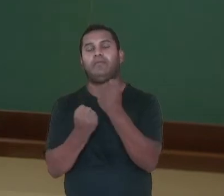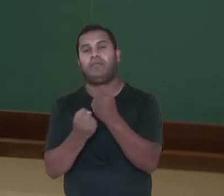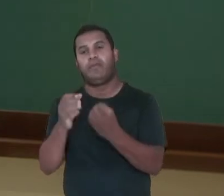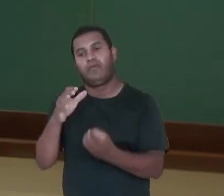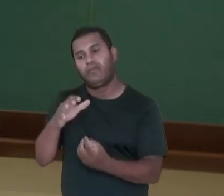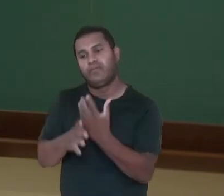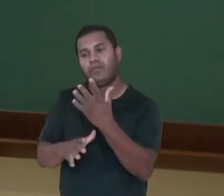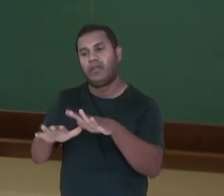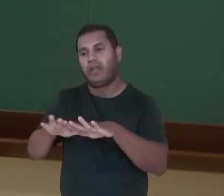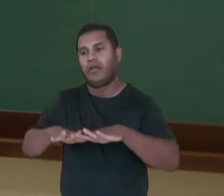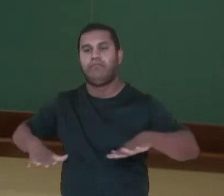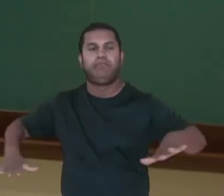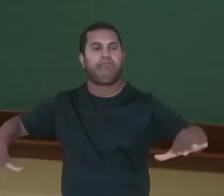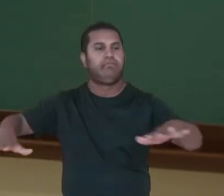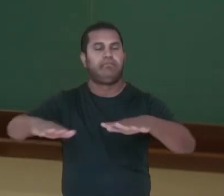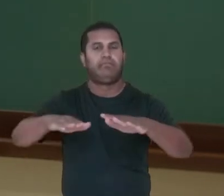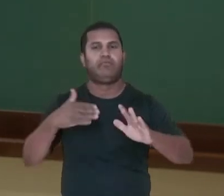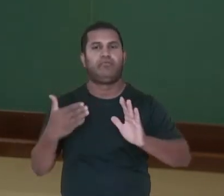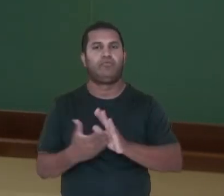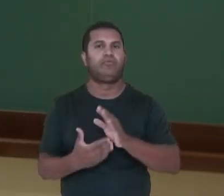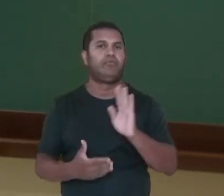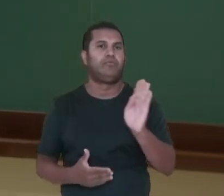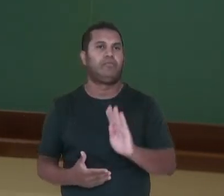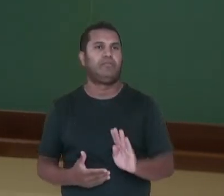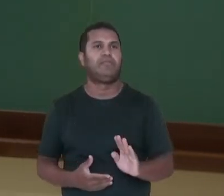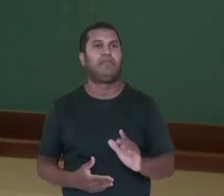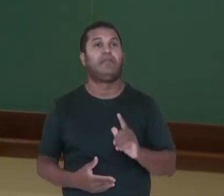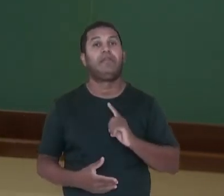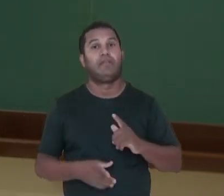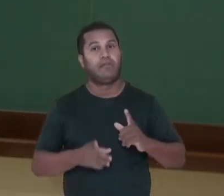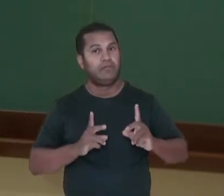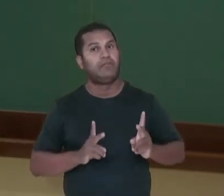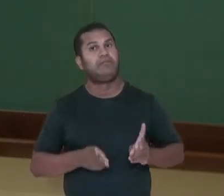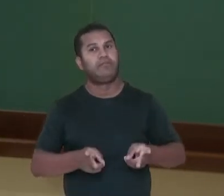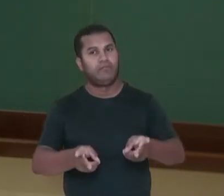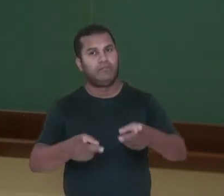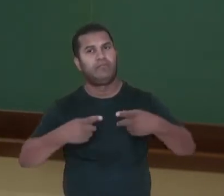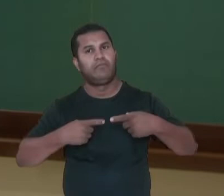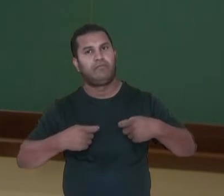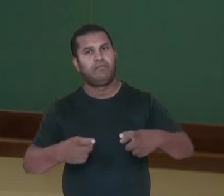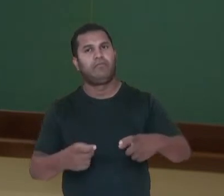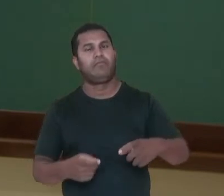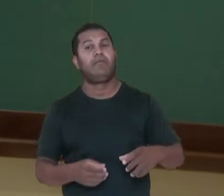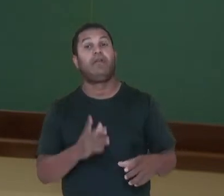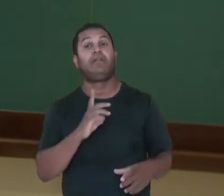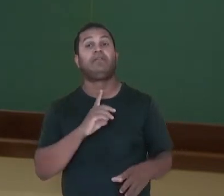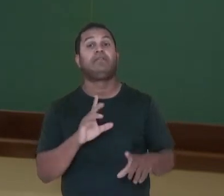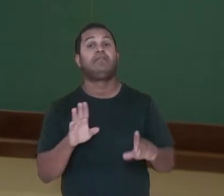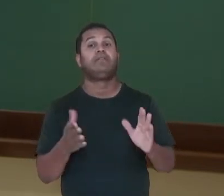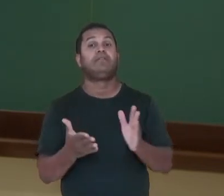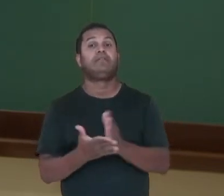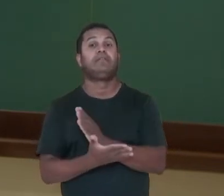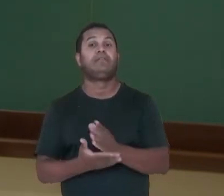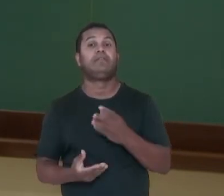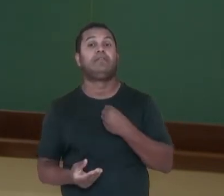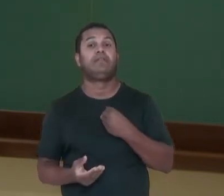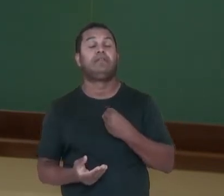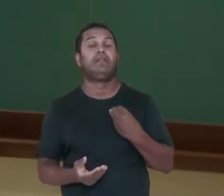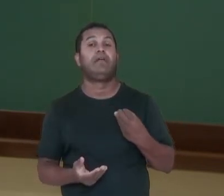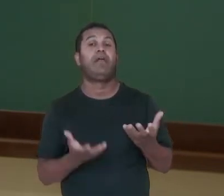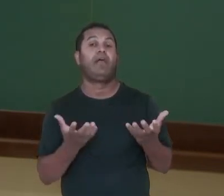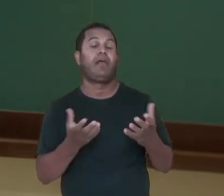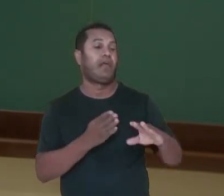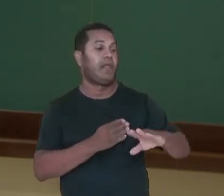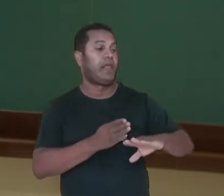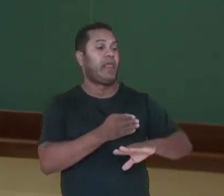né? E também a questão aí de infiltrar então, políticos também no país, né? E por meio das drogas também